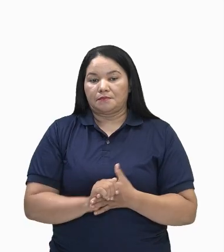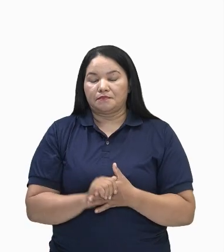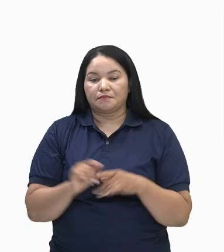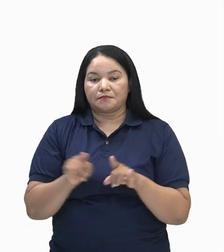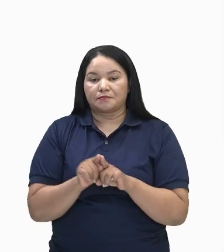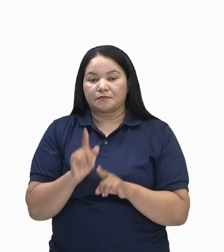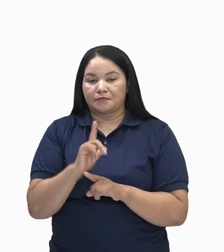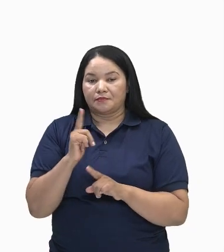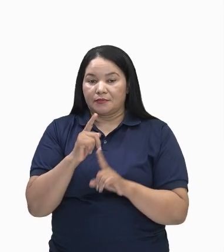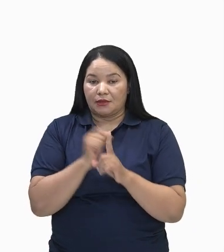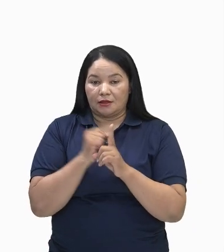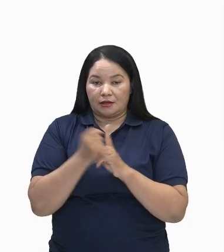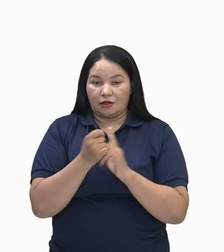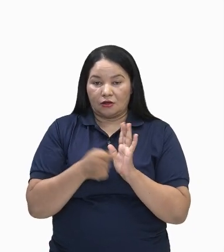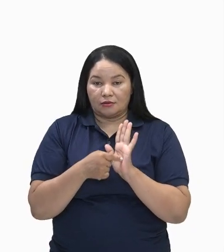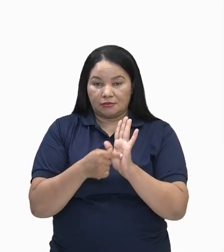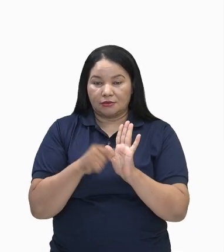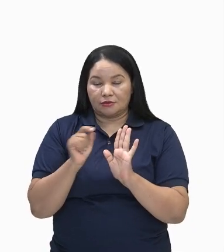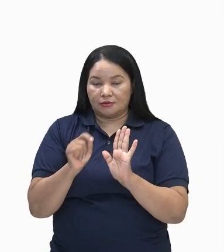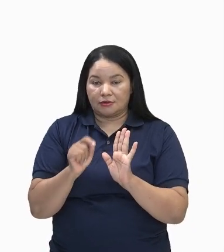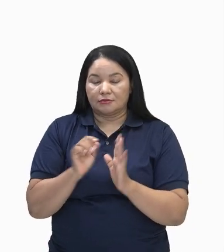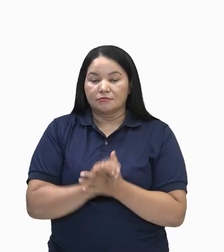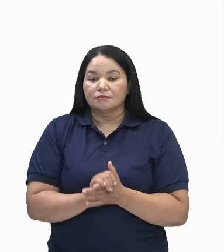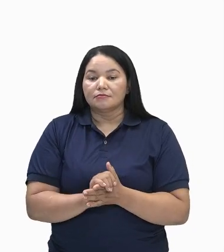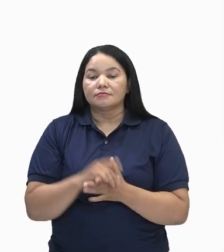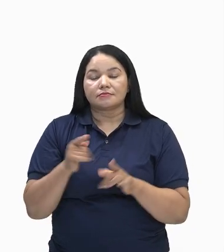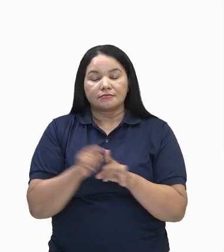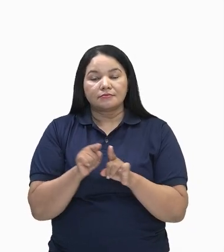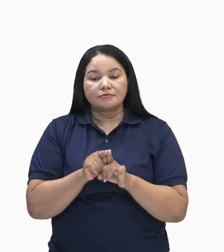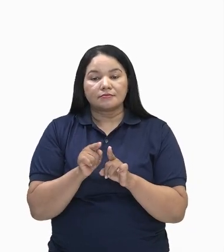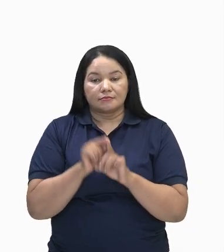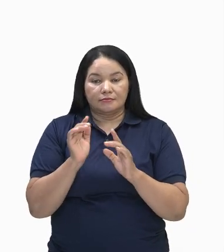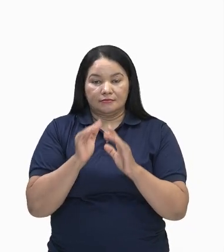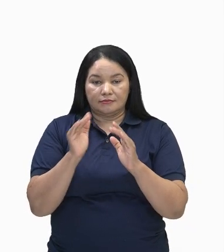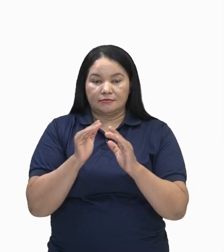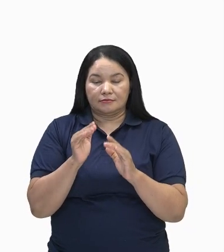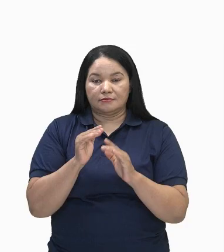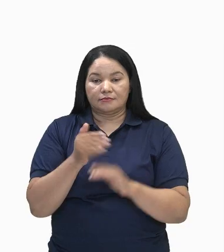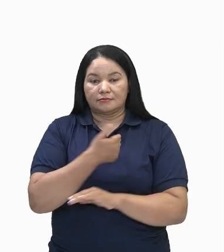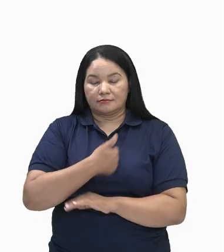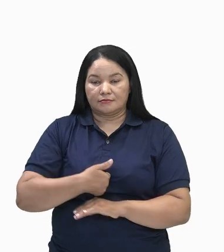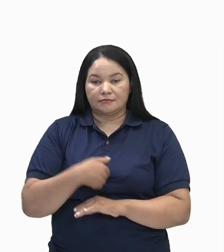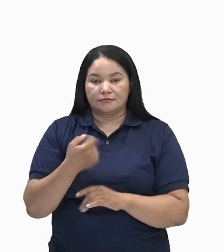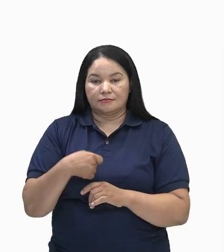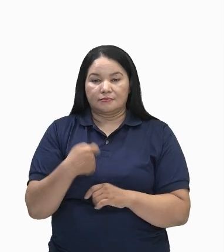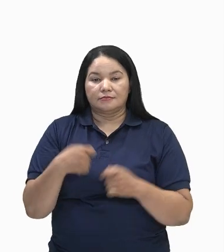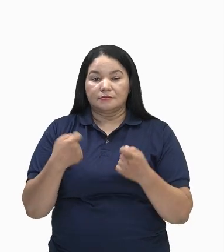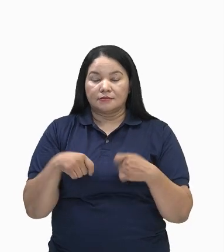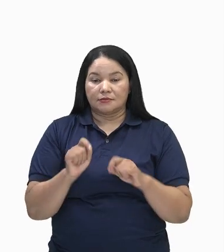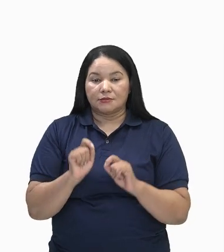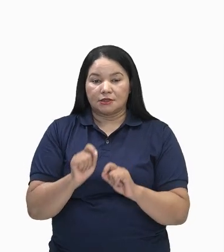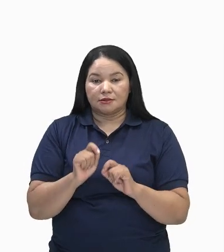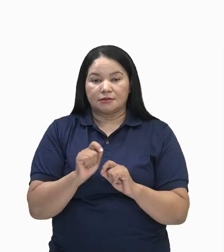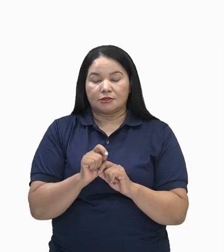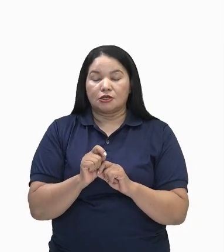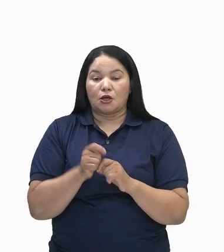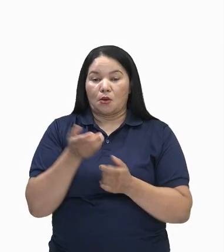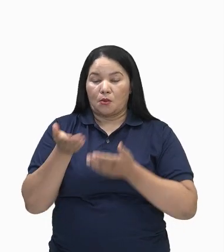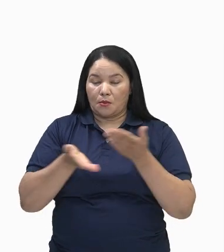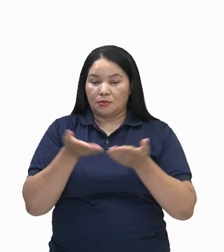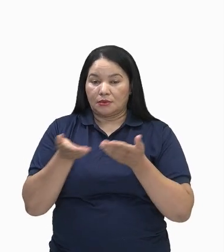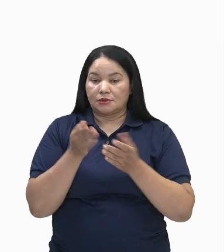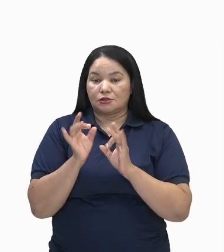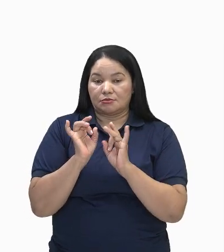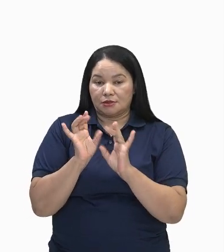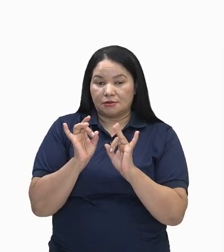né, vai apresentar, e as autoridades públicas terão a obrigação de cuidar, especialmente